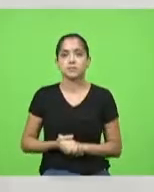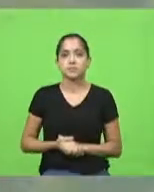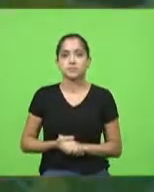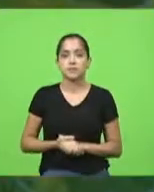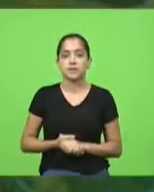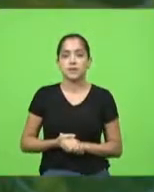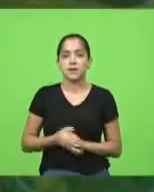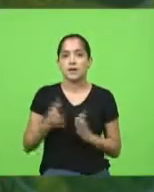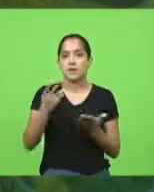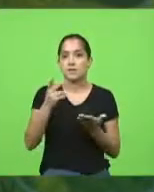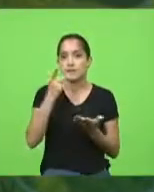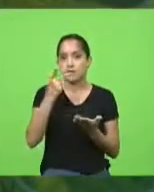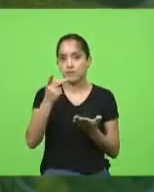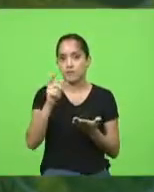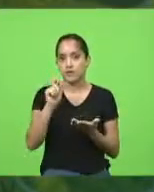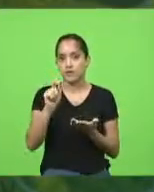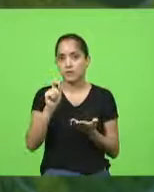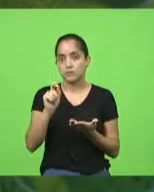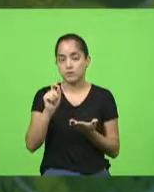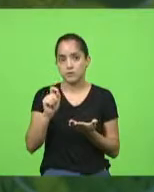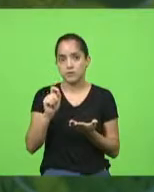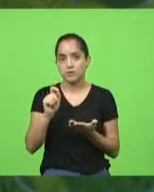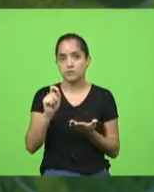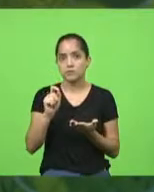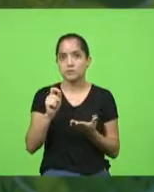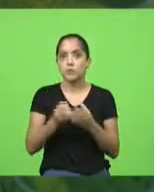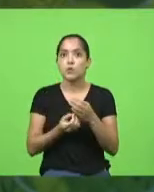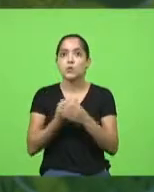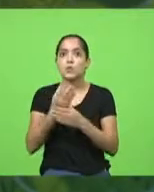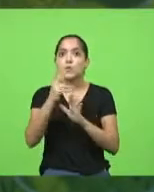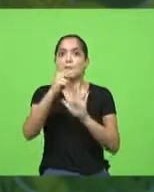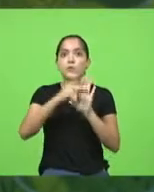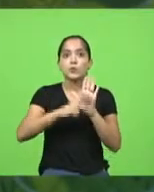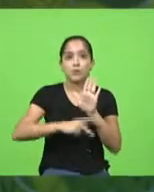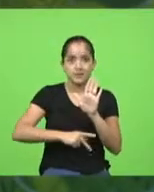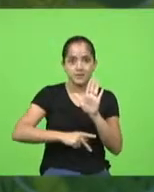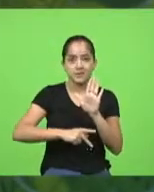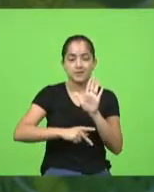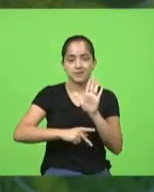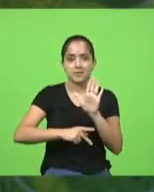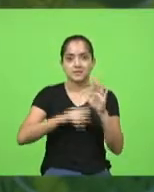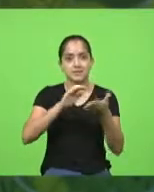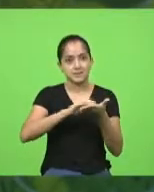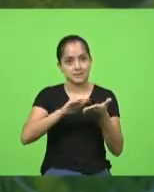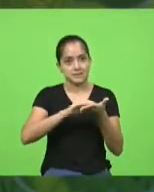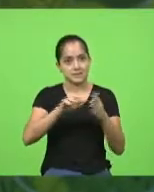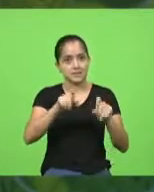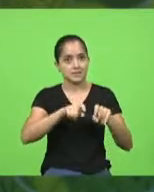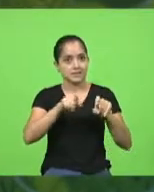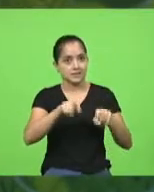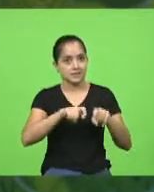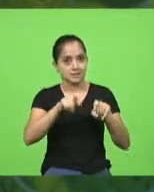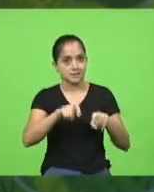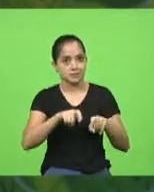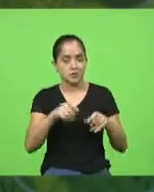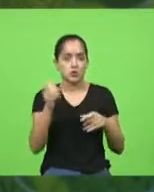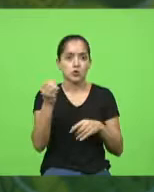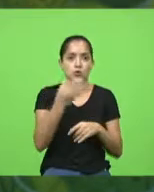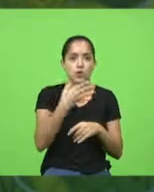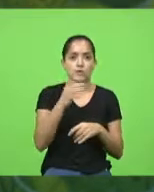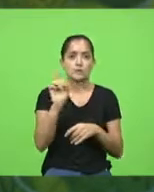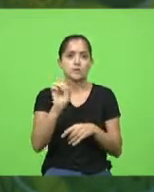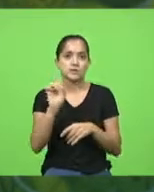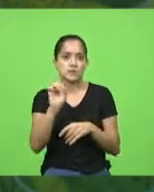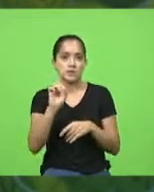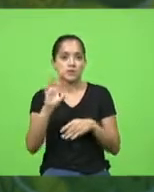falar rapidamente sobre os novos programas da Secretaria da Agricultura. Não vou dizer novos, porque ele foi uma